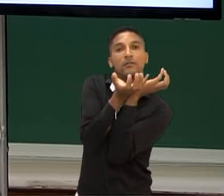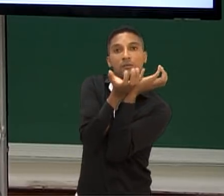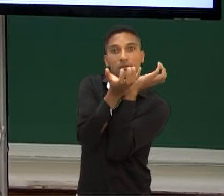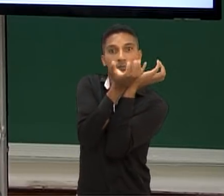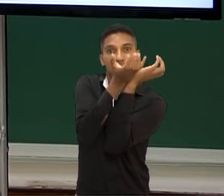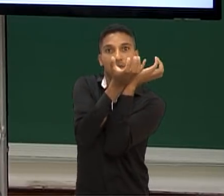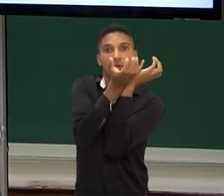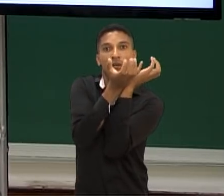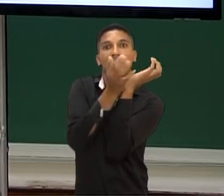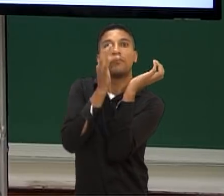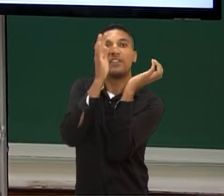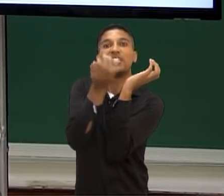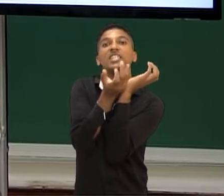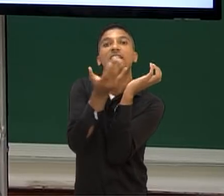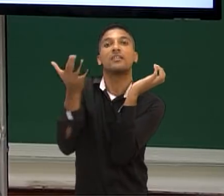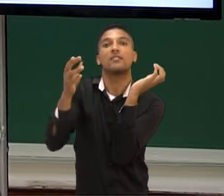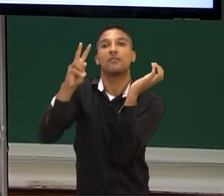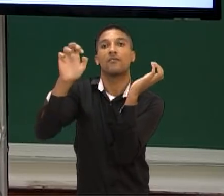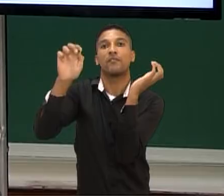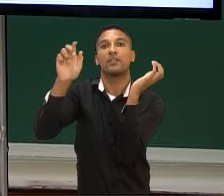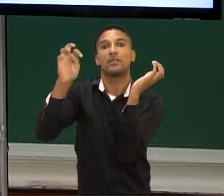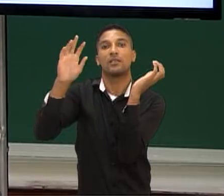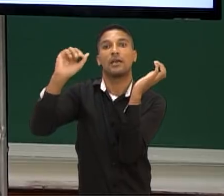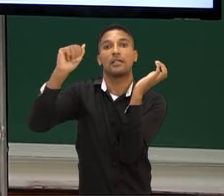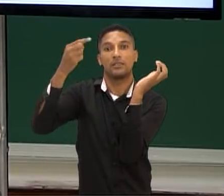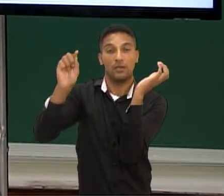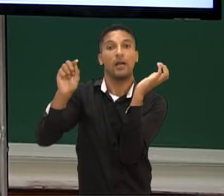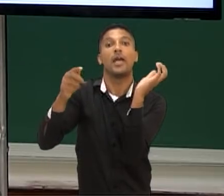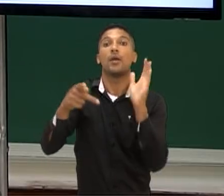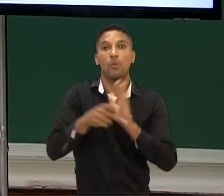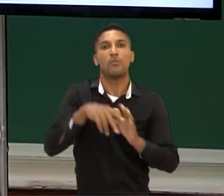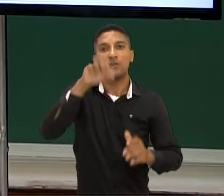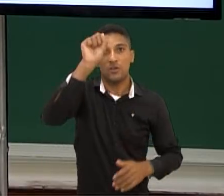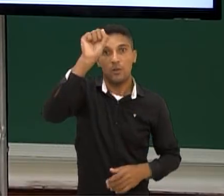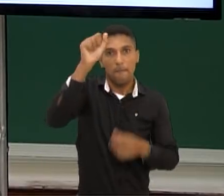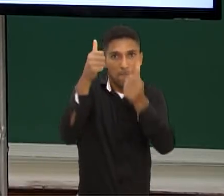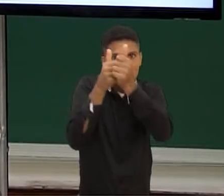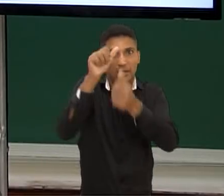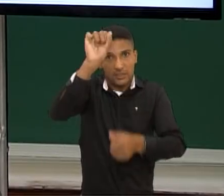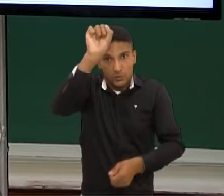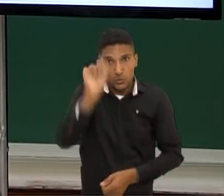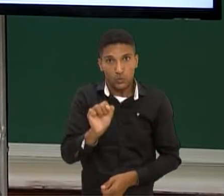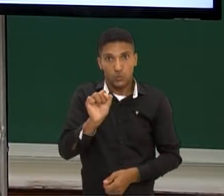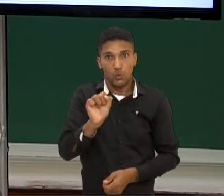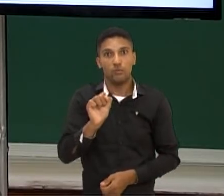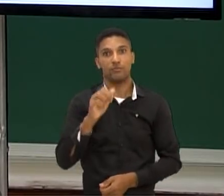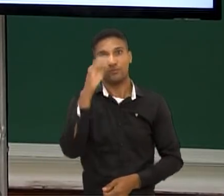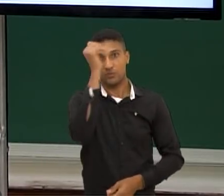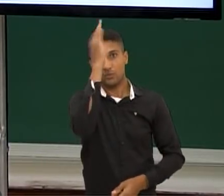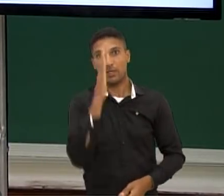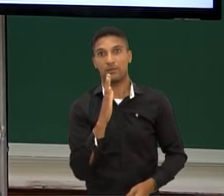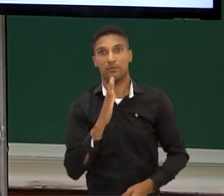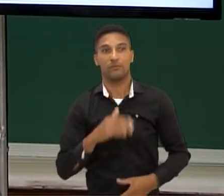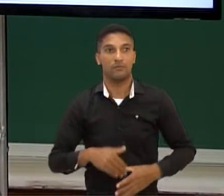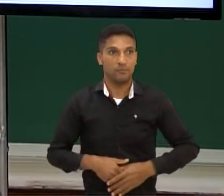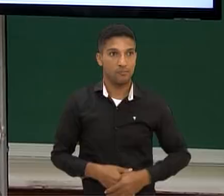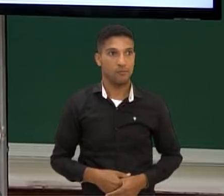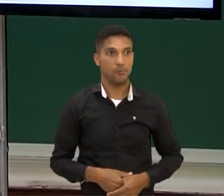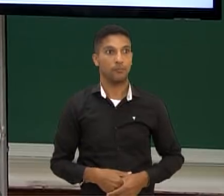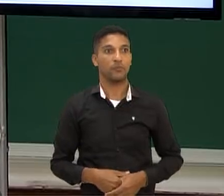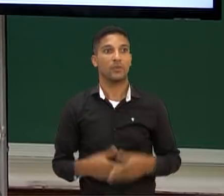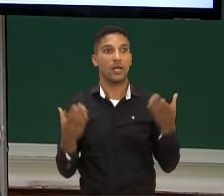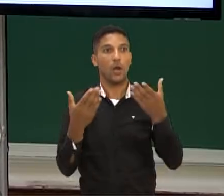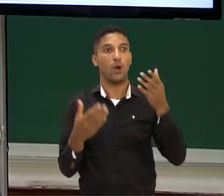estado do Paraná, região sul do nosso país. Tropical semiárido, o tipo de vegetação é